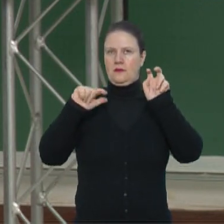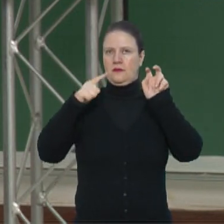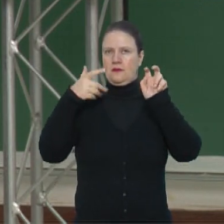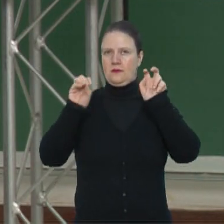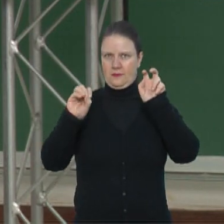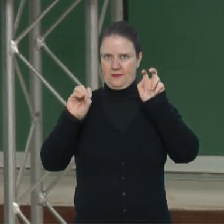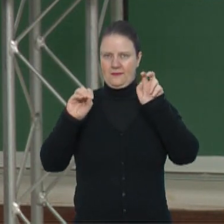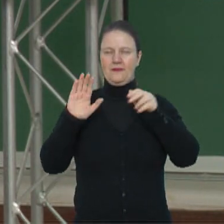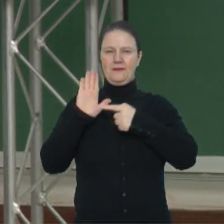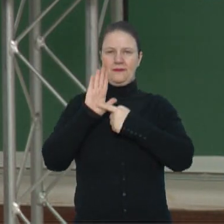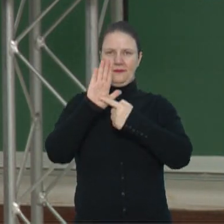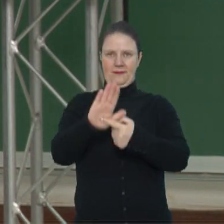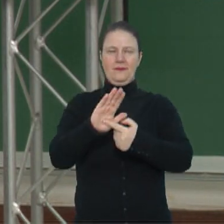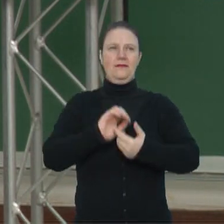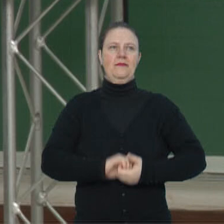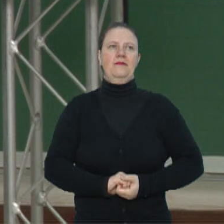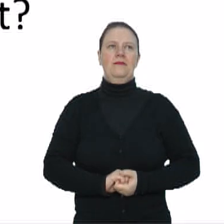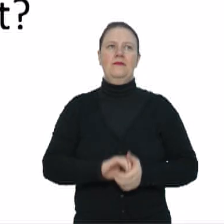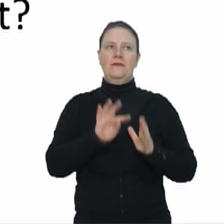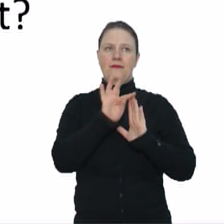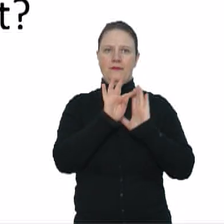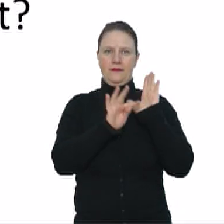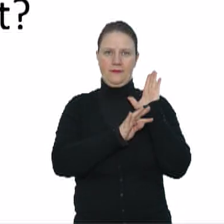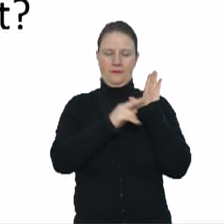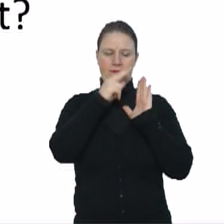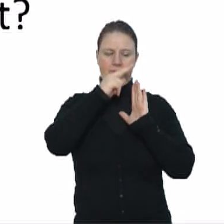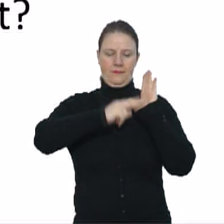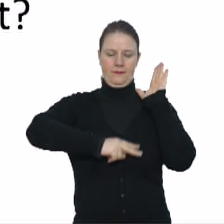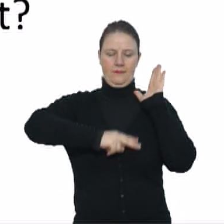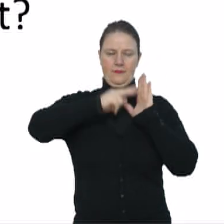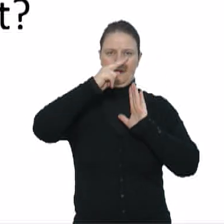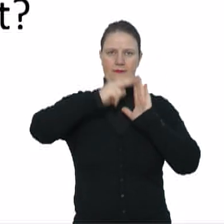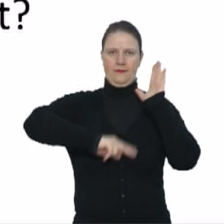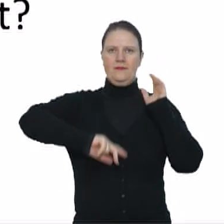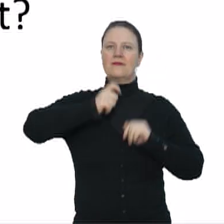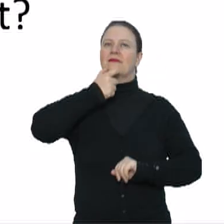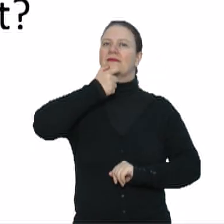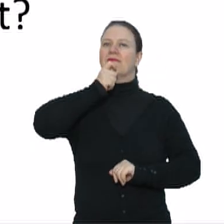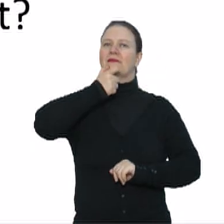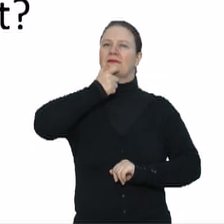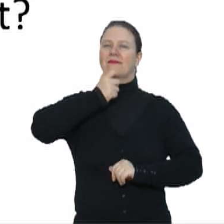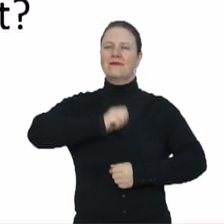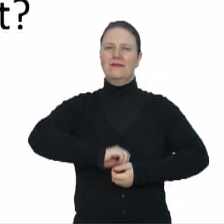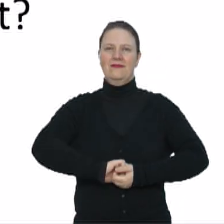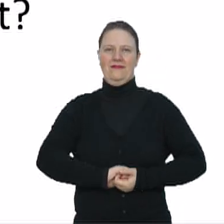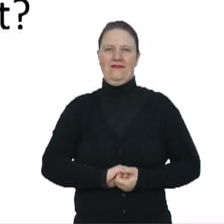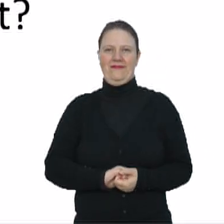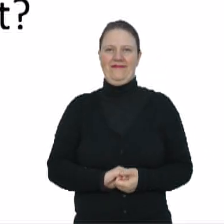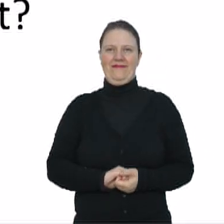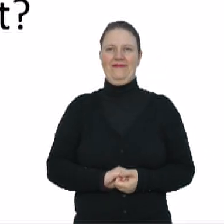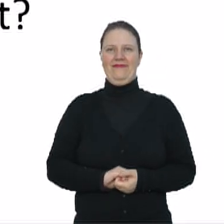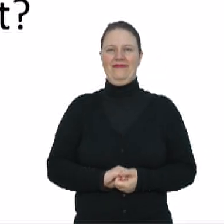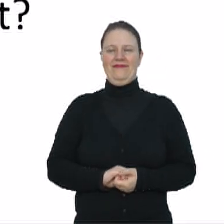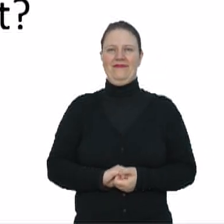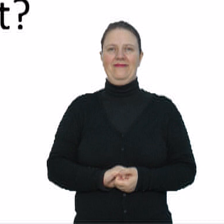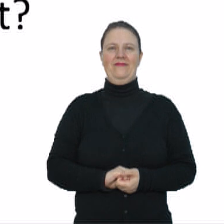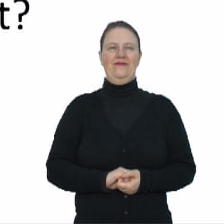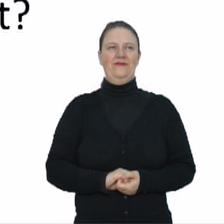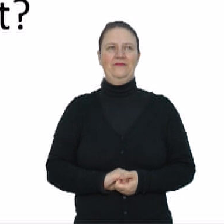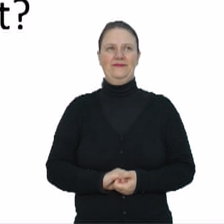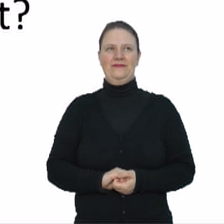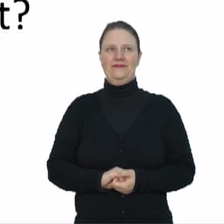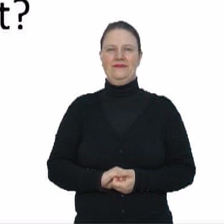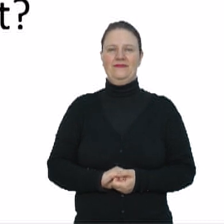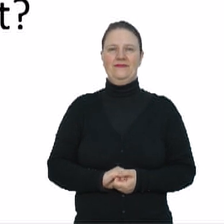citações? Então, nessa quote ele diz: "He who imitates what is evil always goes by on the example that he